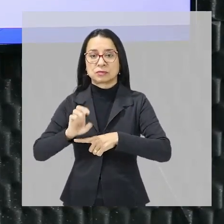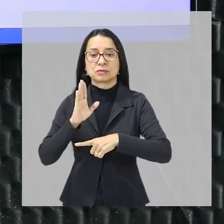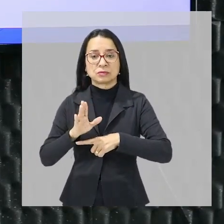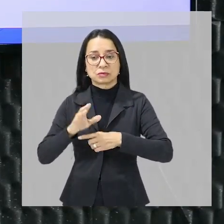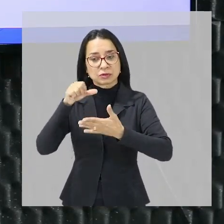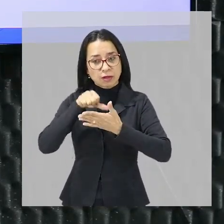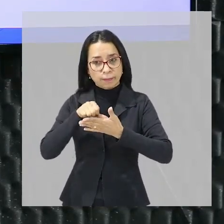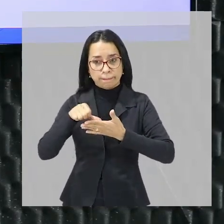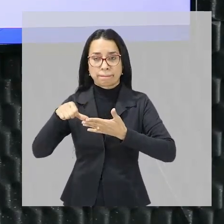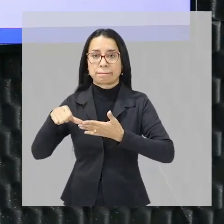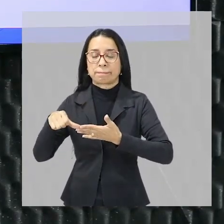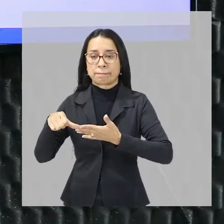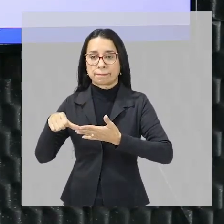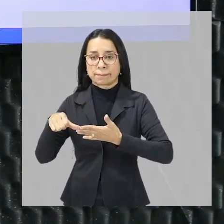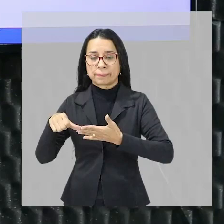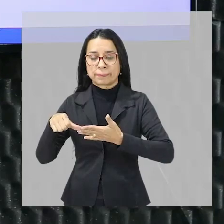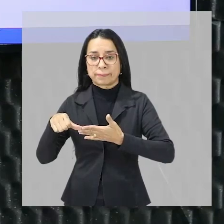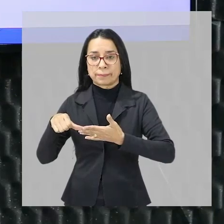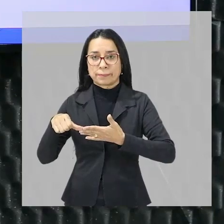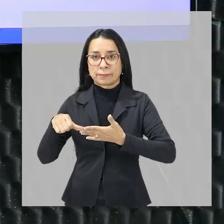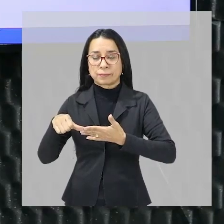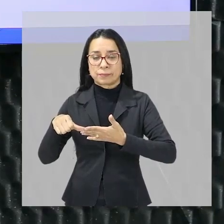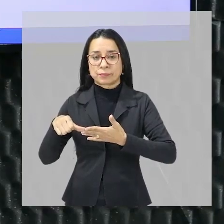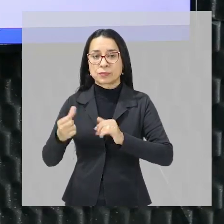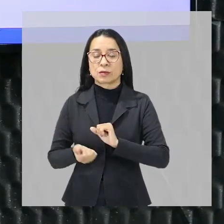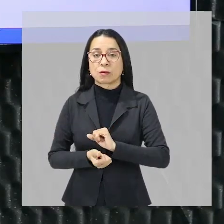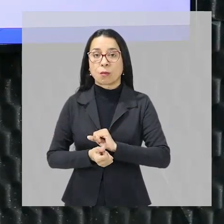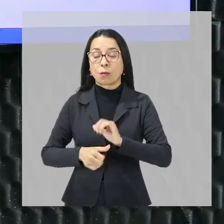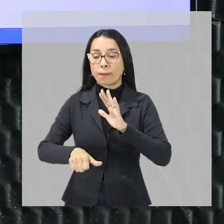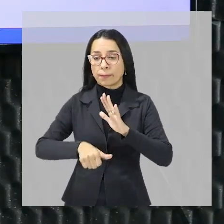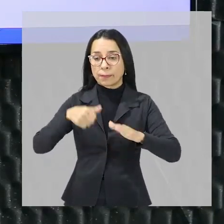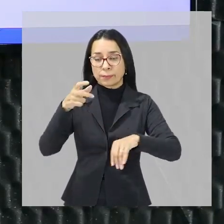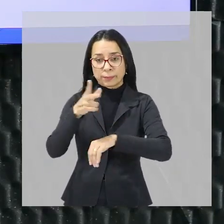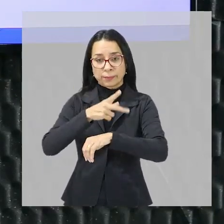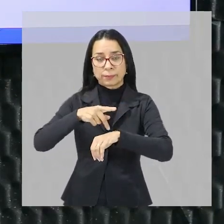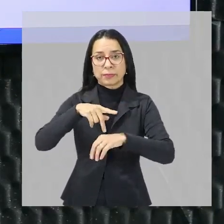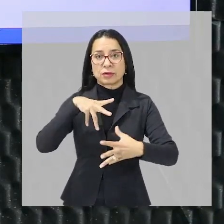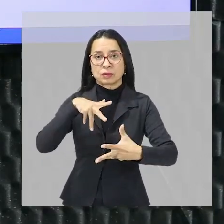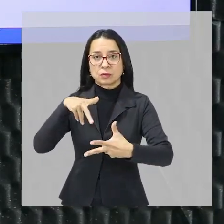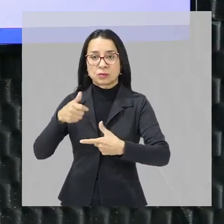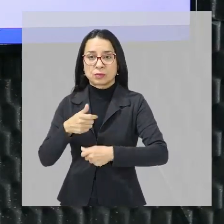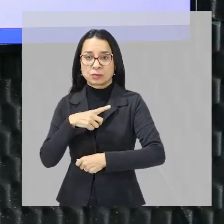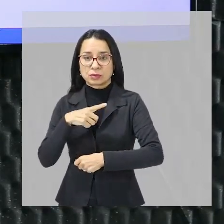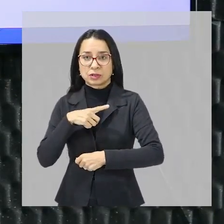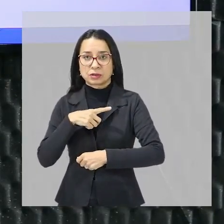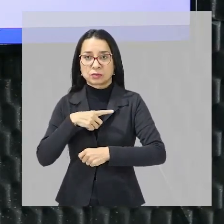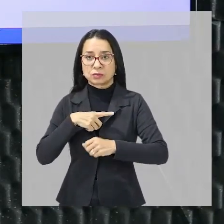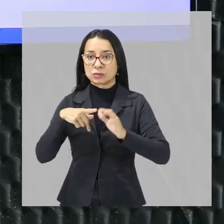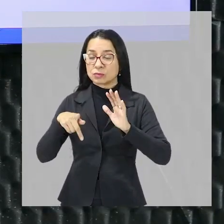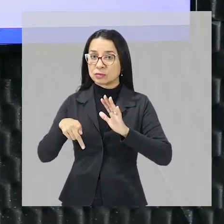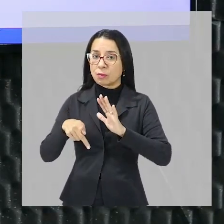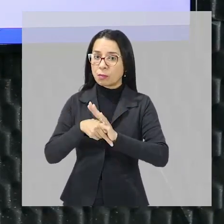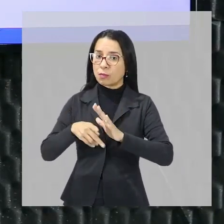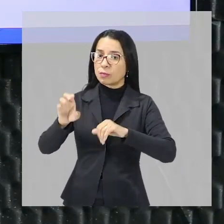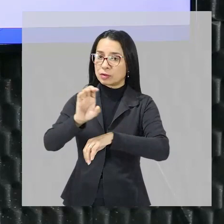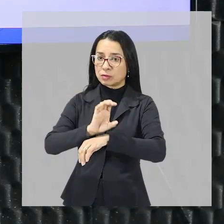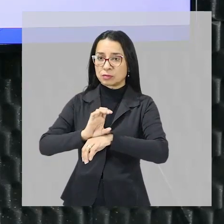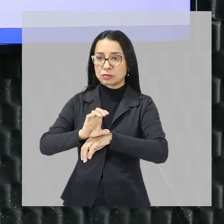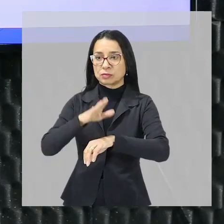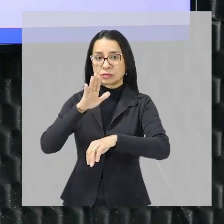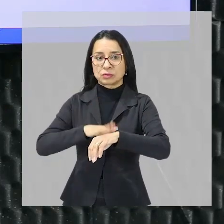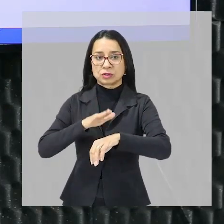essa informação também destacada. O Equador foi o primeiro país do mundo a ter na sua Constituição os